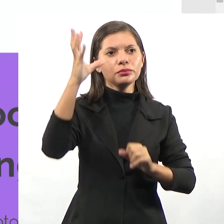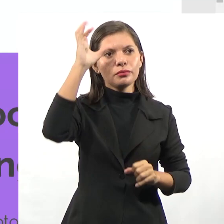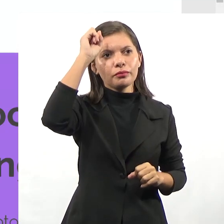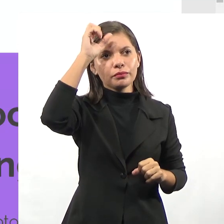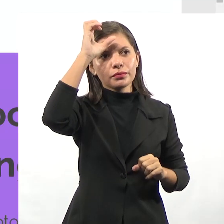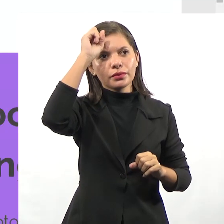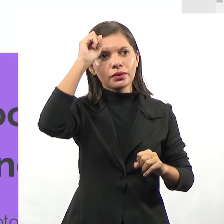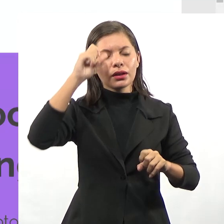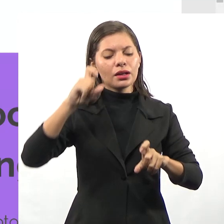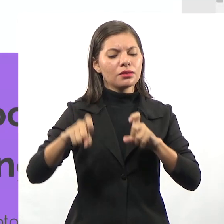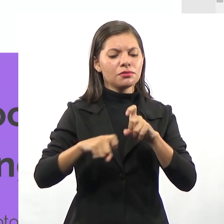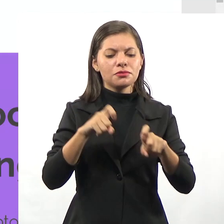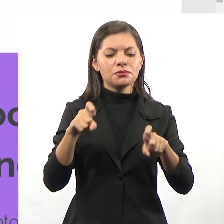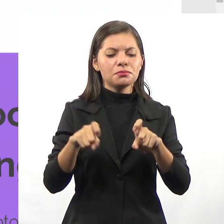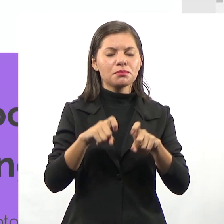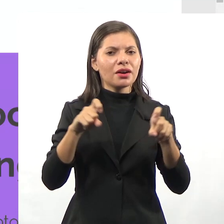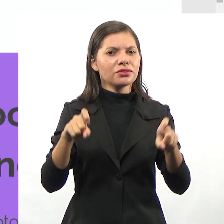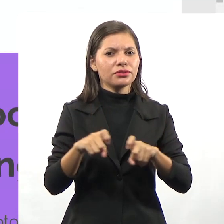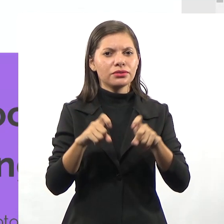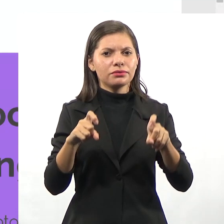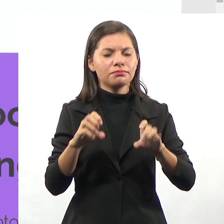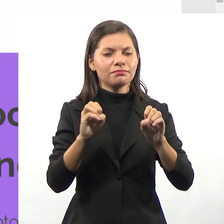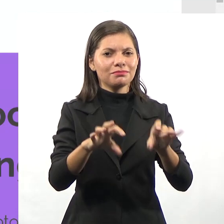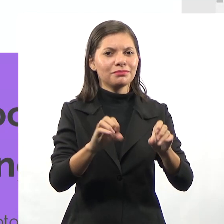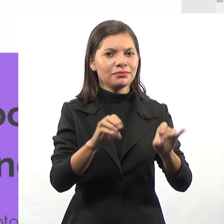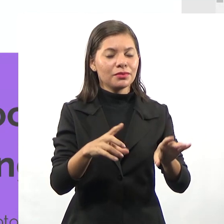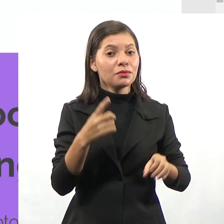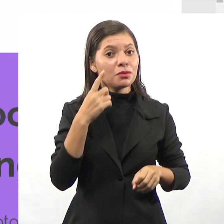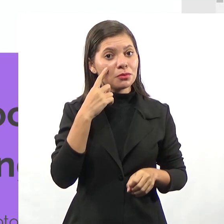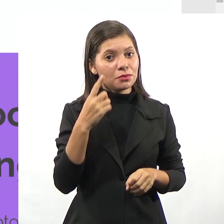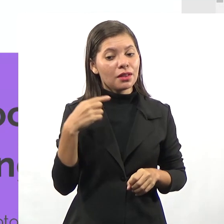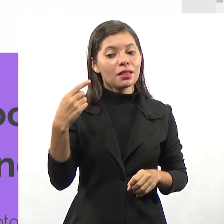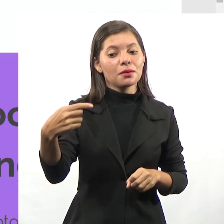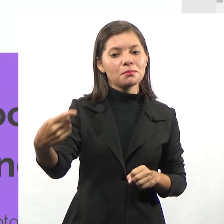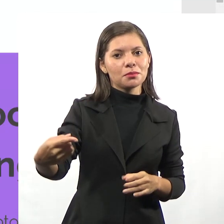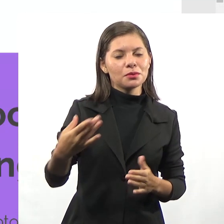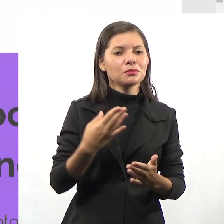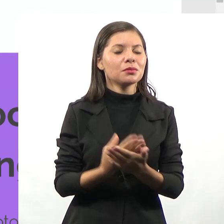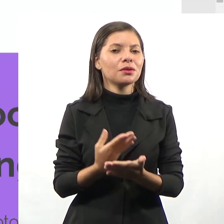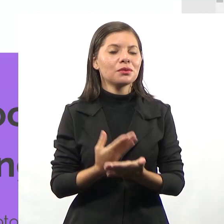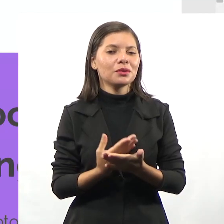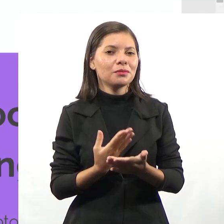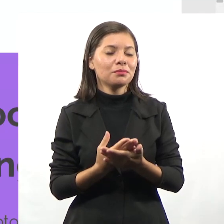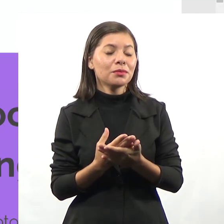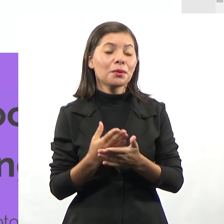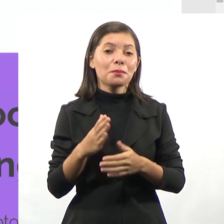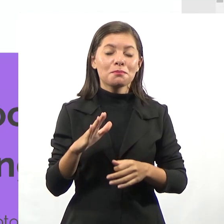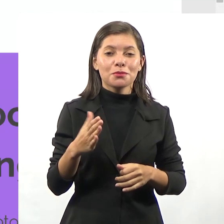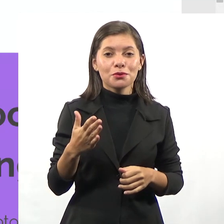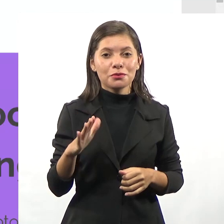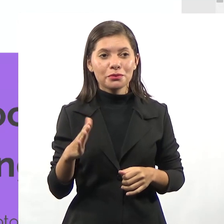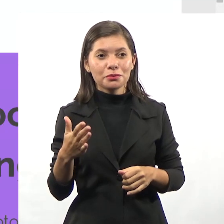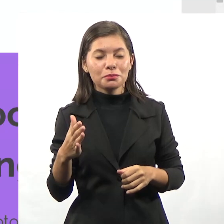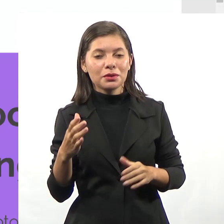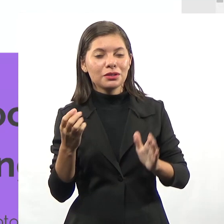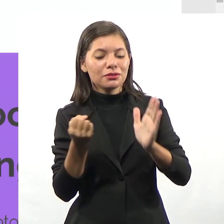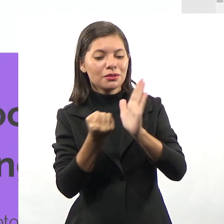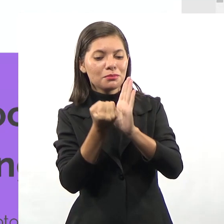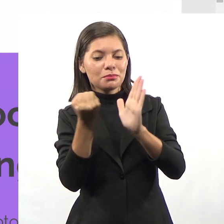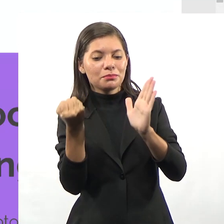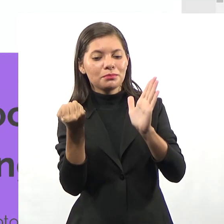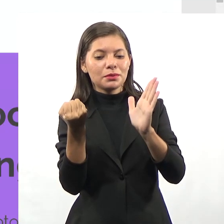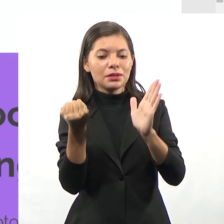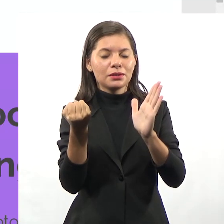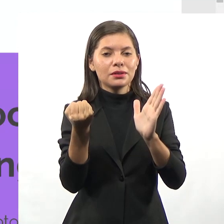de máquina, para a educação. Isso a gente vai ver na próxima aula. Então, provavelmente, algo que